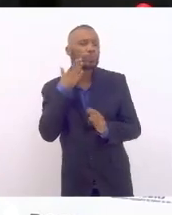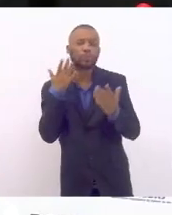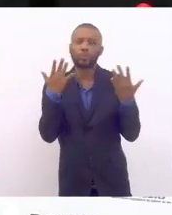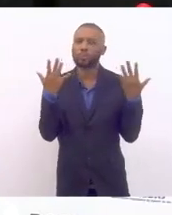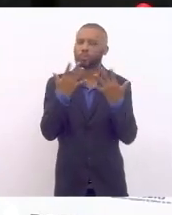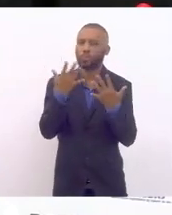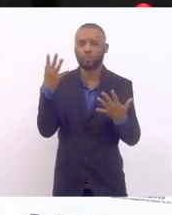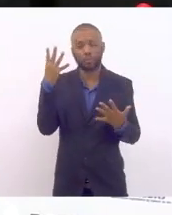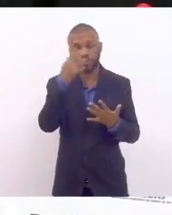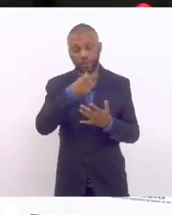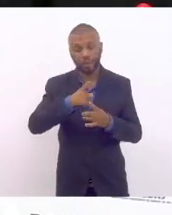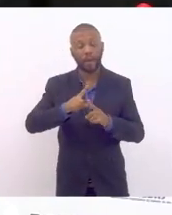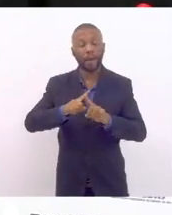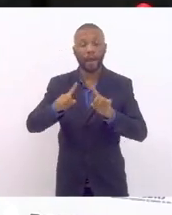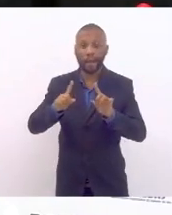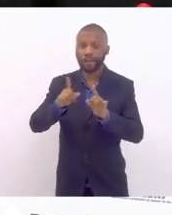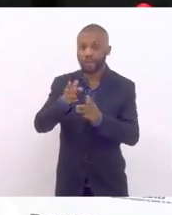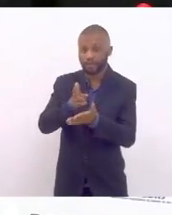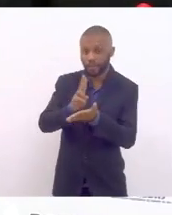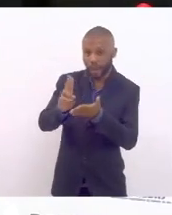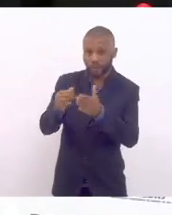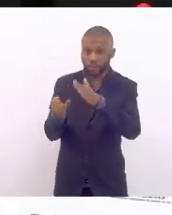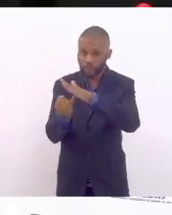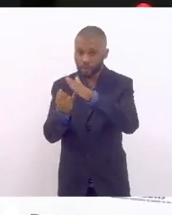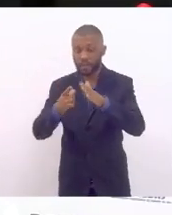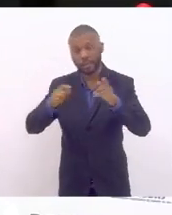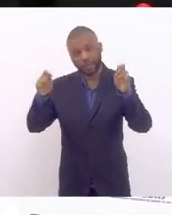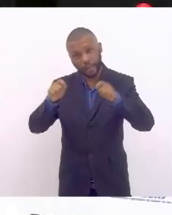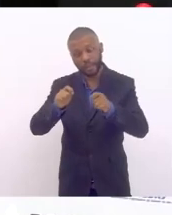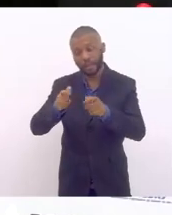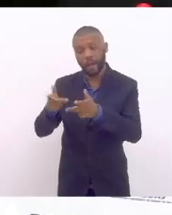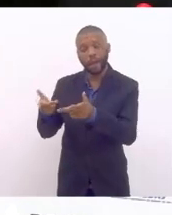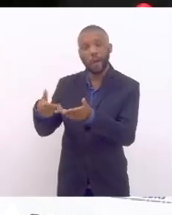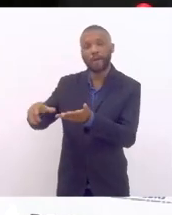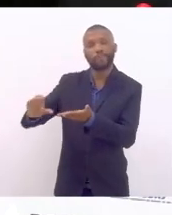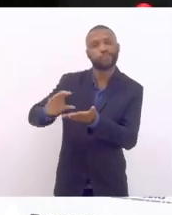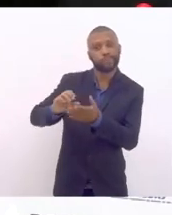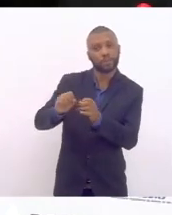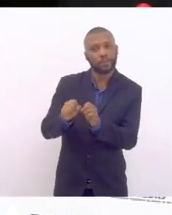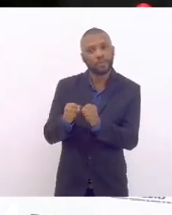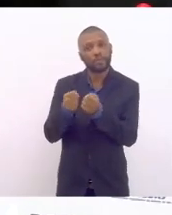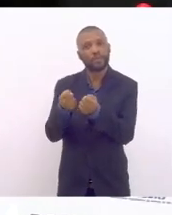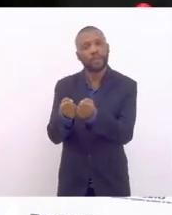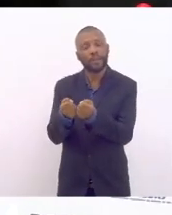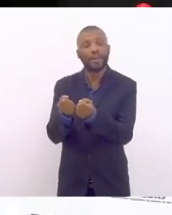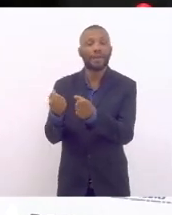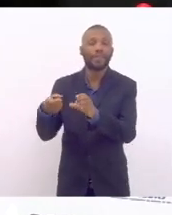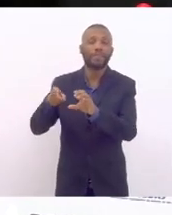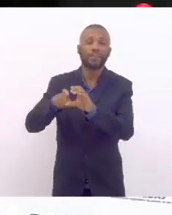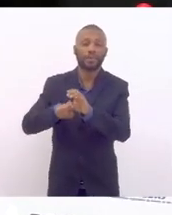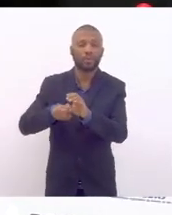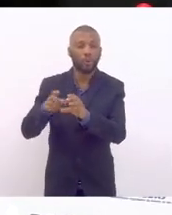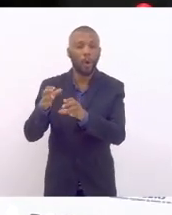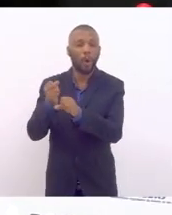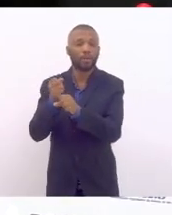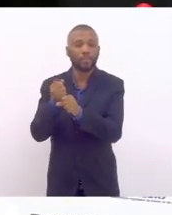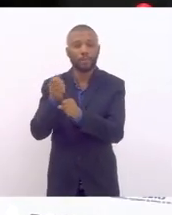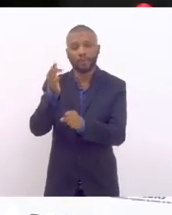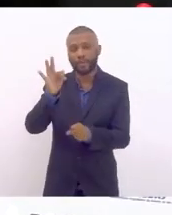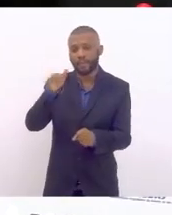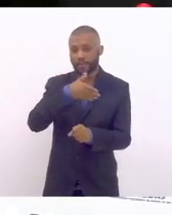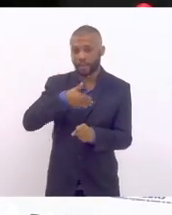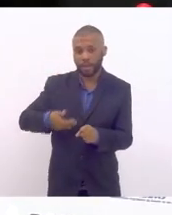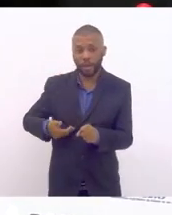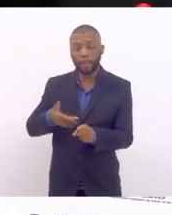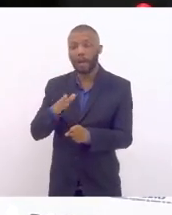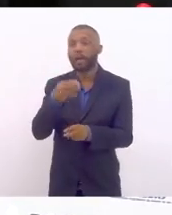bonito dizer não mas a universidade o Instituto tem captar recurso tem que ou menos do orçamento Federal como que